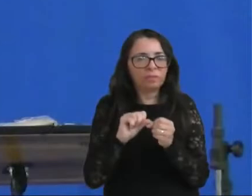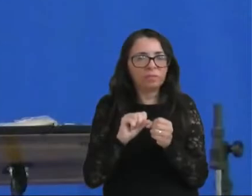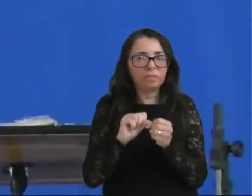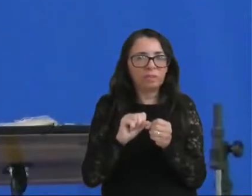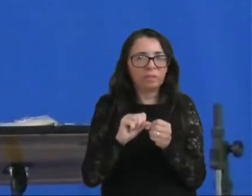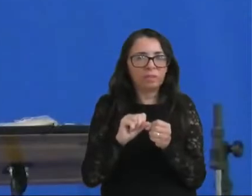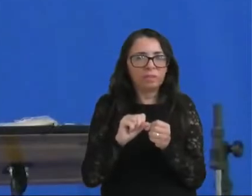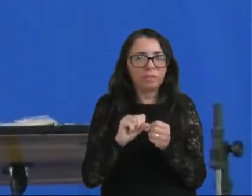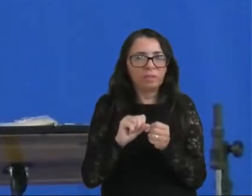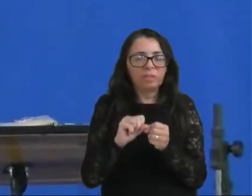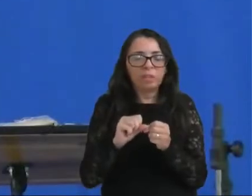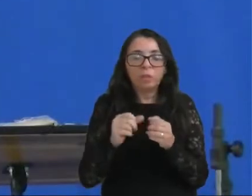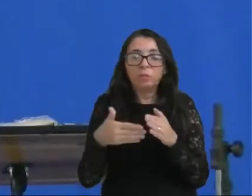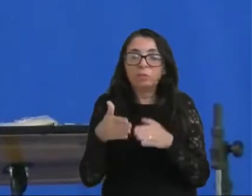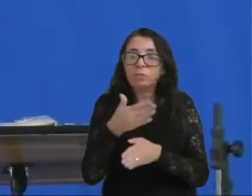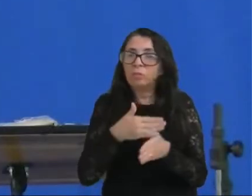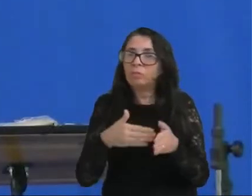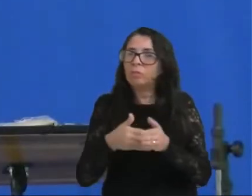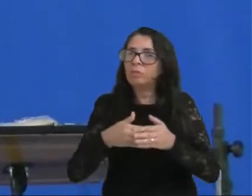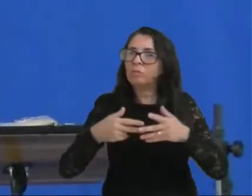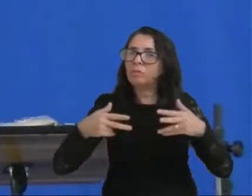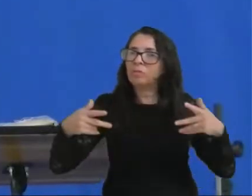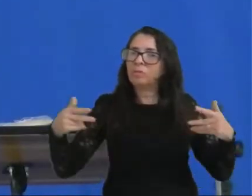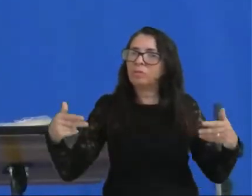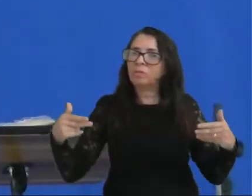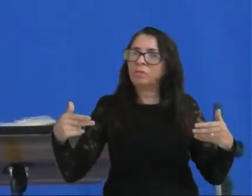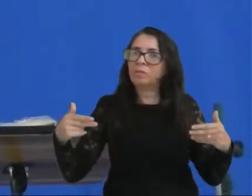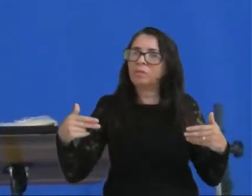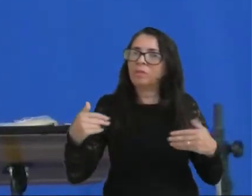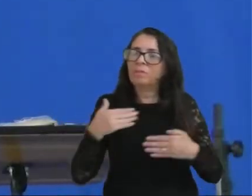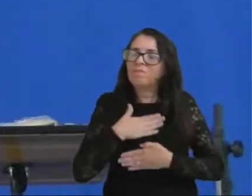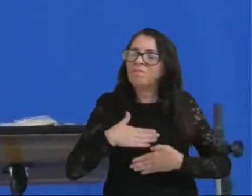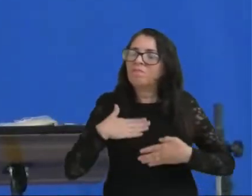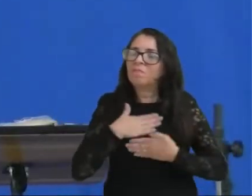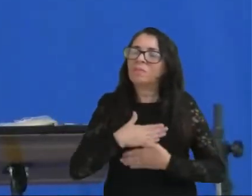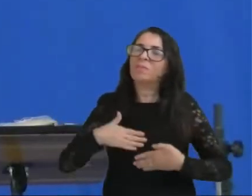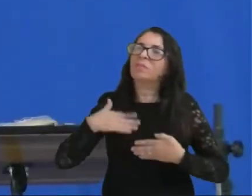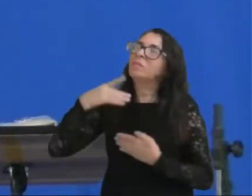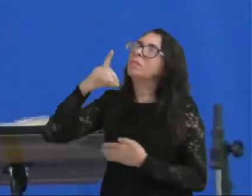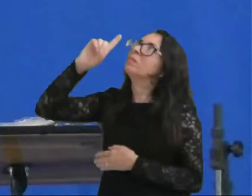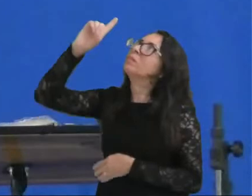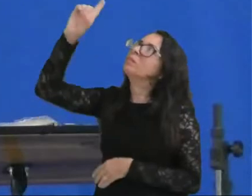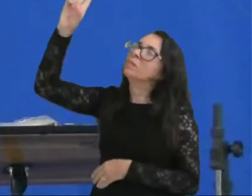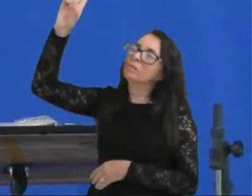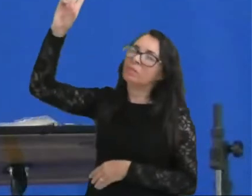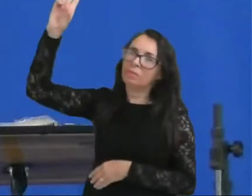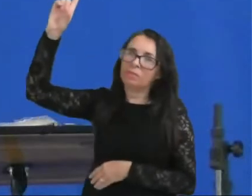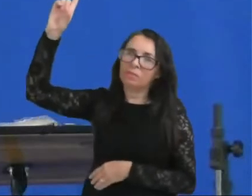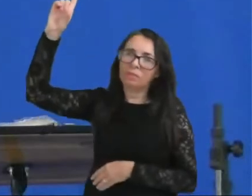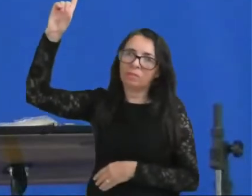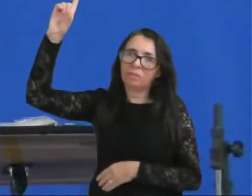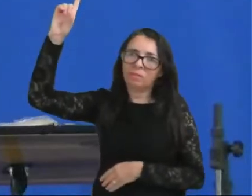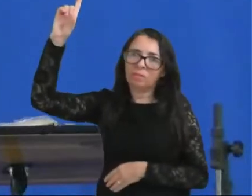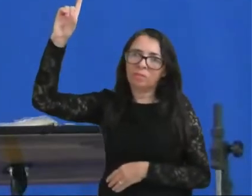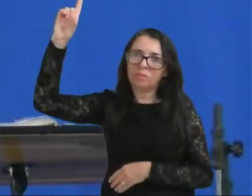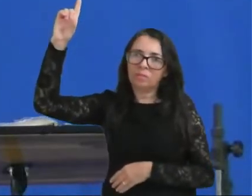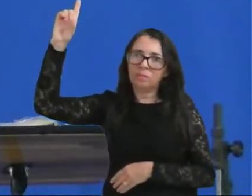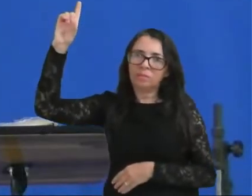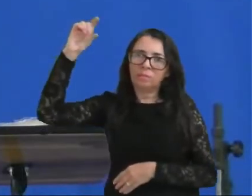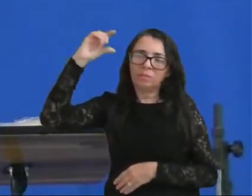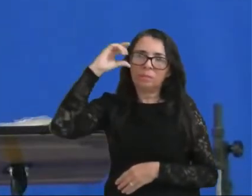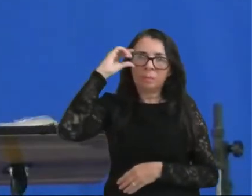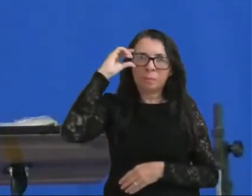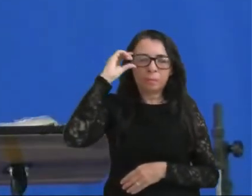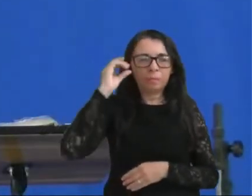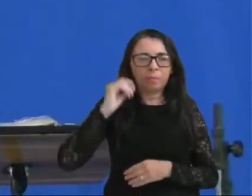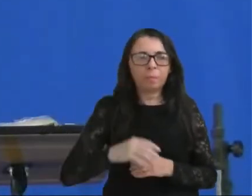segunda virtude que Jesus viu na sua noiva. Segunda virtude que Jesus pôde então olhar para a tua noiva.